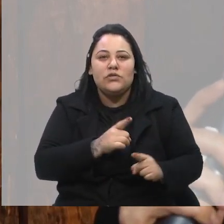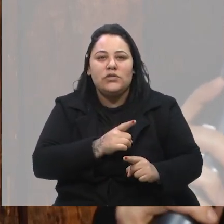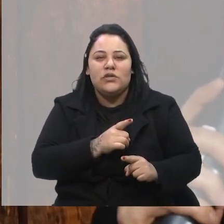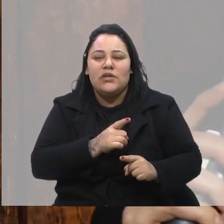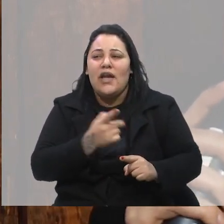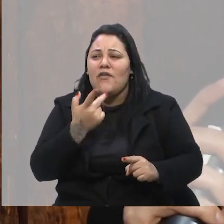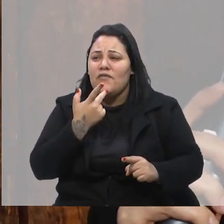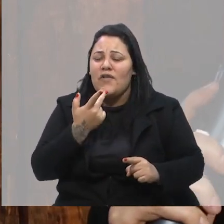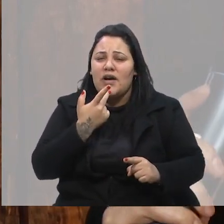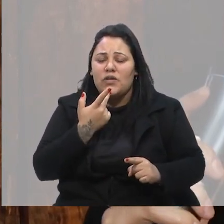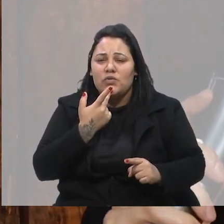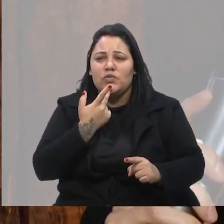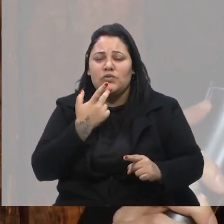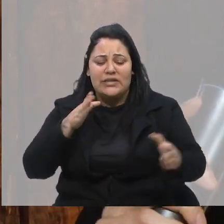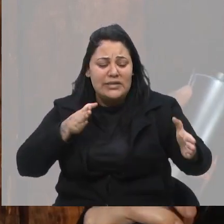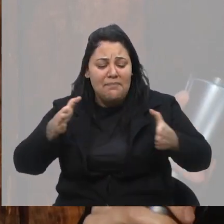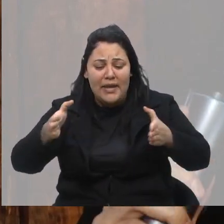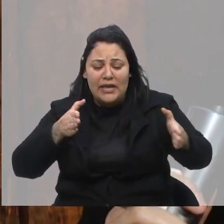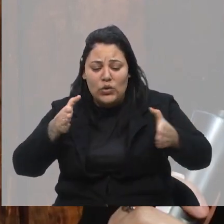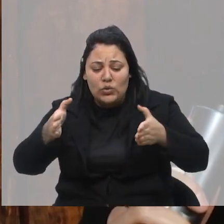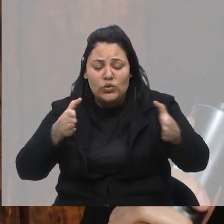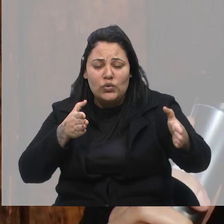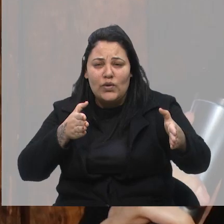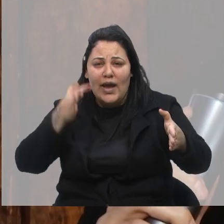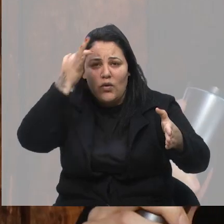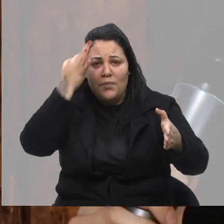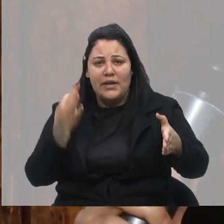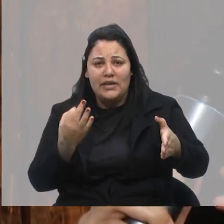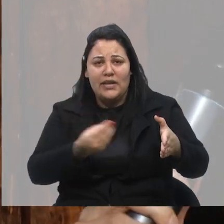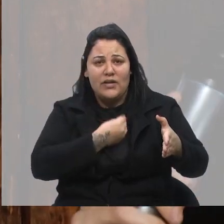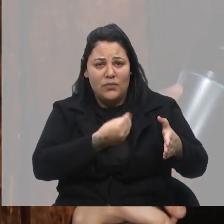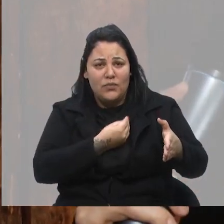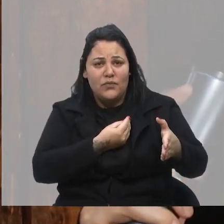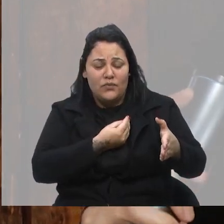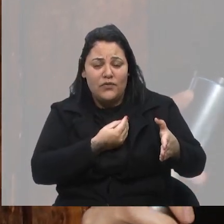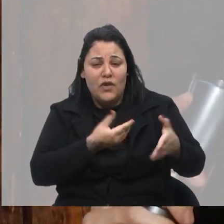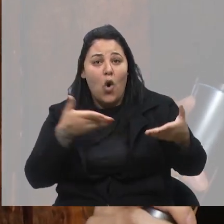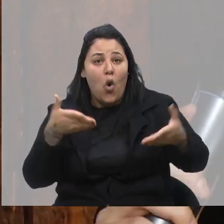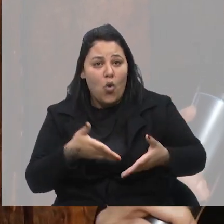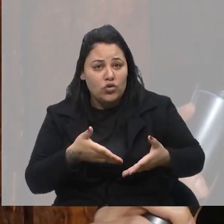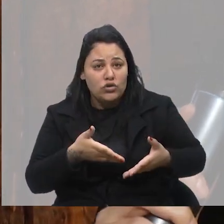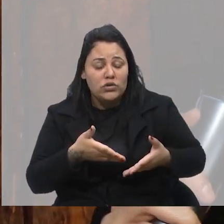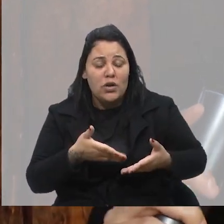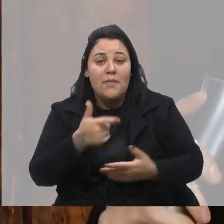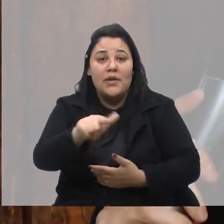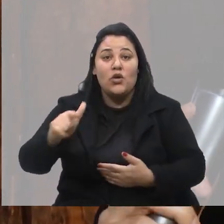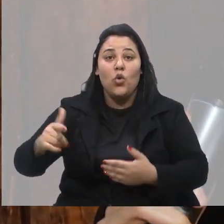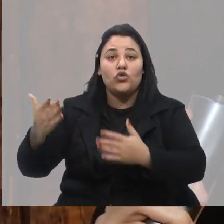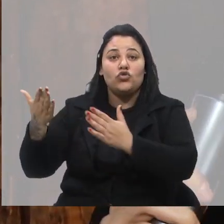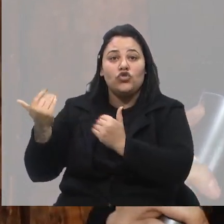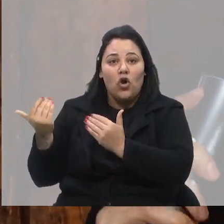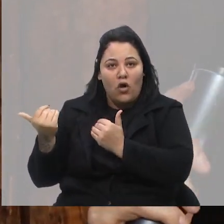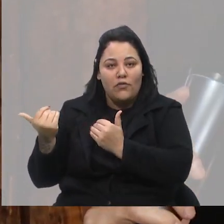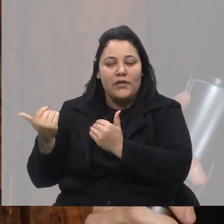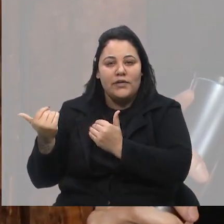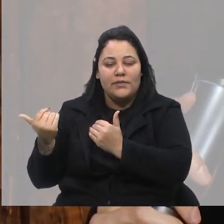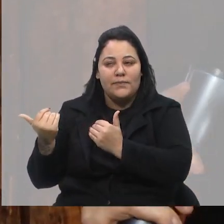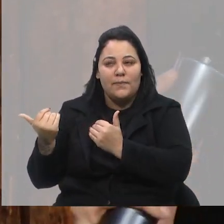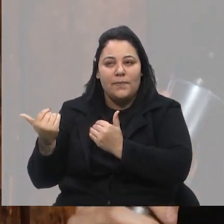questão contemporânea, é entender também o momento que a gente vive hoje, para que outros jovens queiram